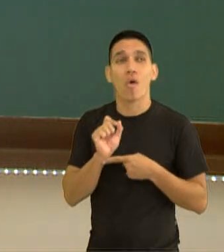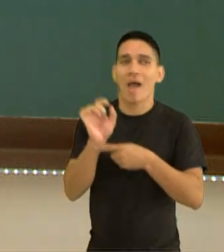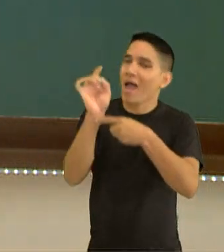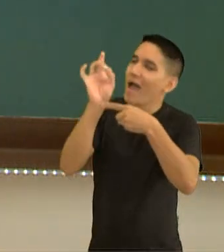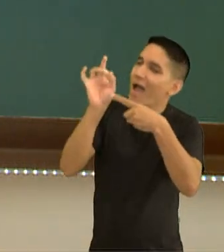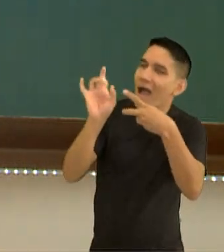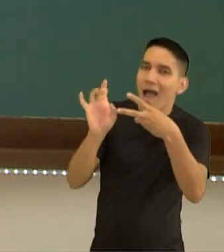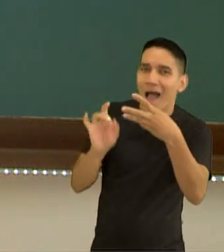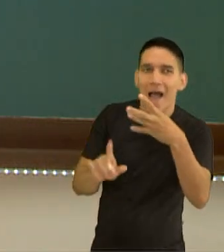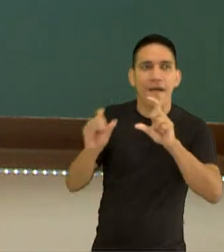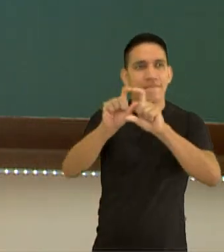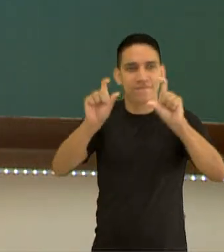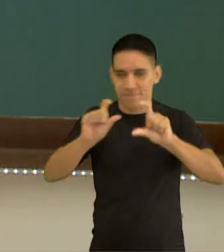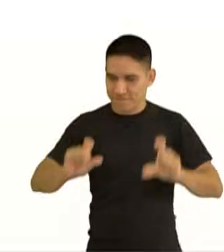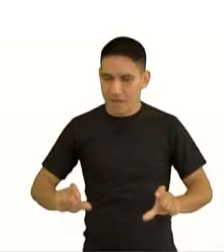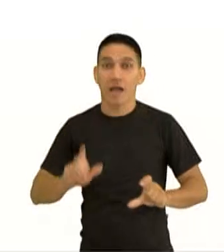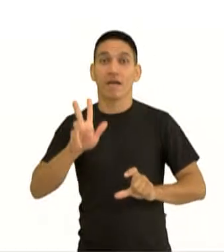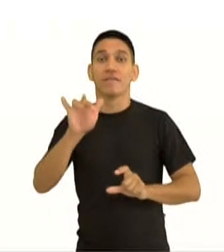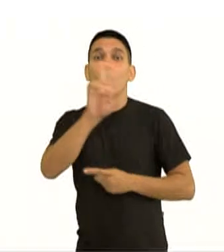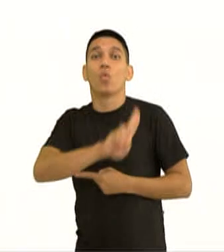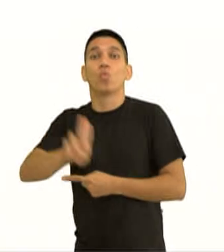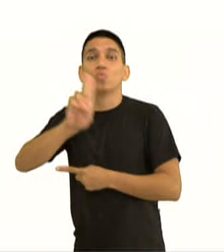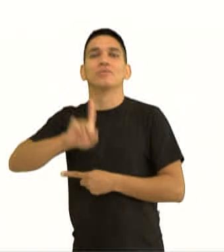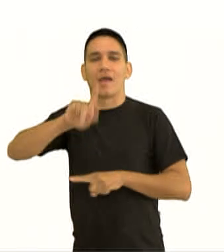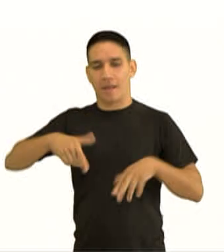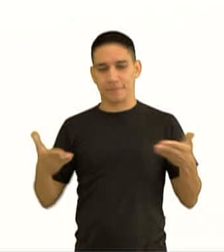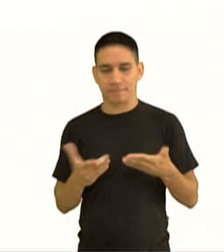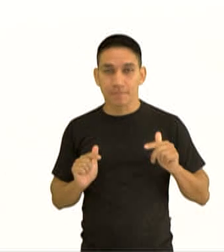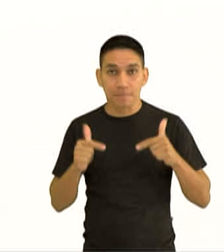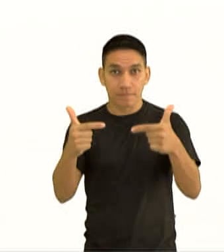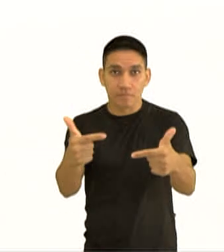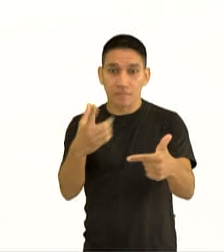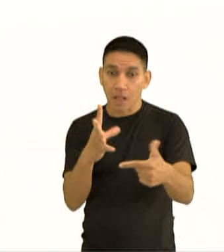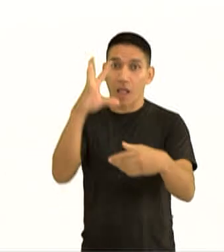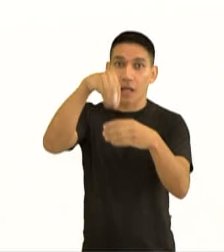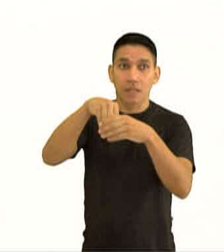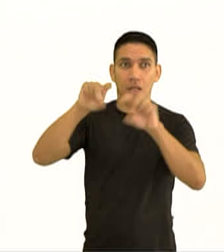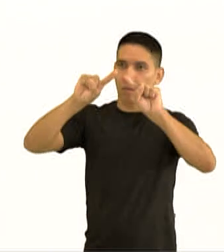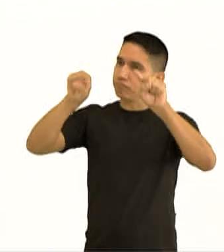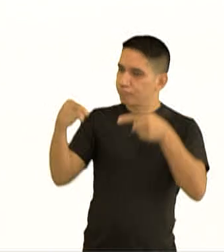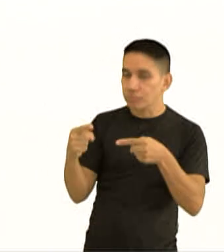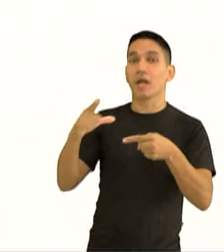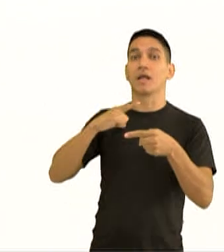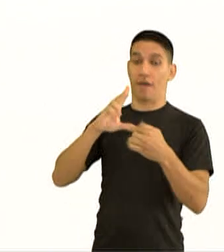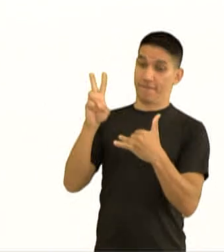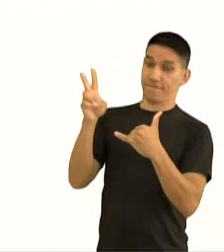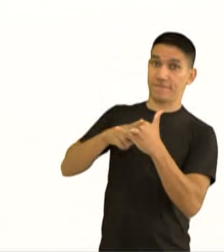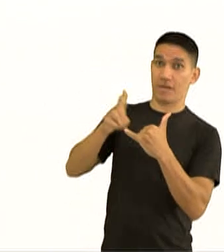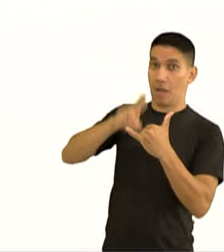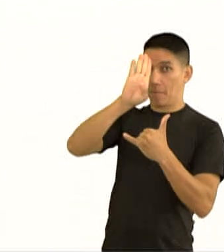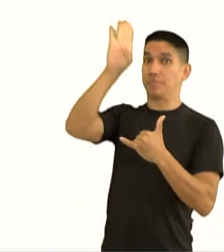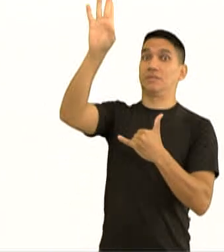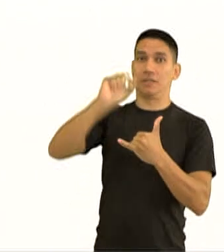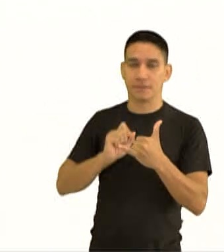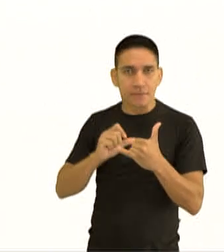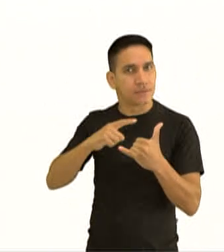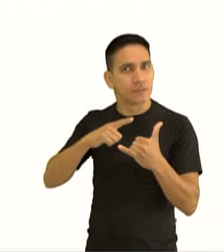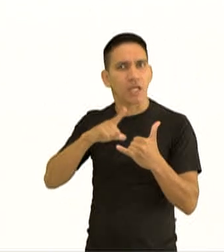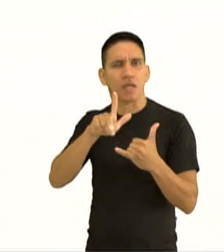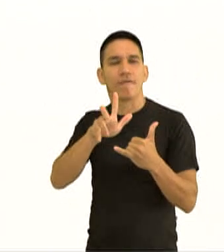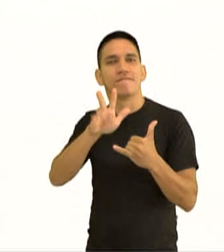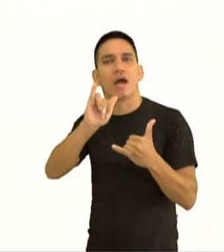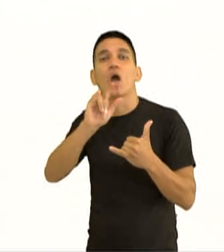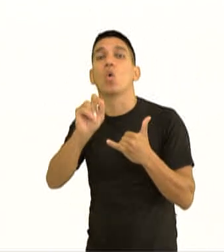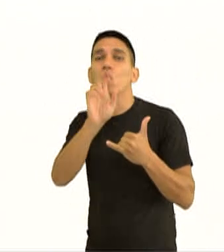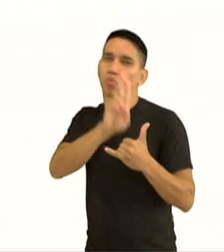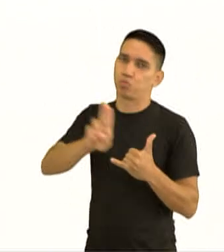nossas frases, ela vai ser utilizado o presente contínuo. Dentro do parêntese, nós temos o verbo principal da frase, que vocês terão